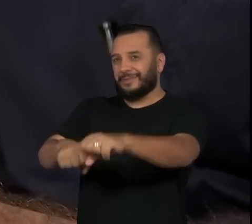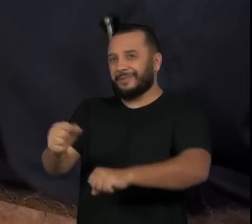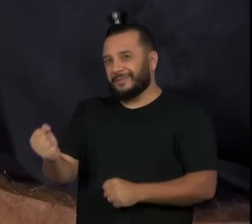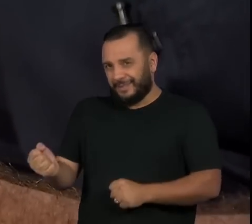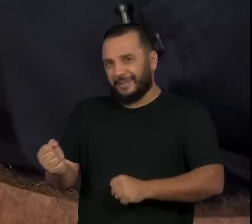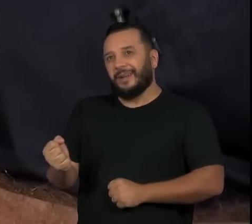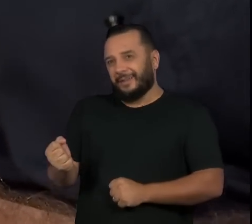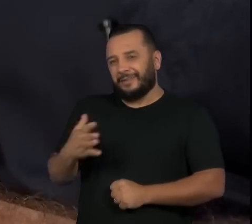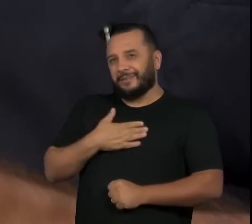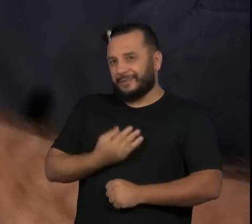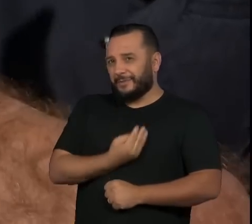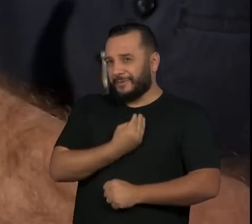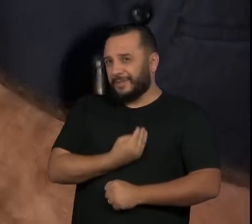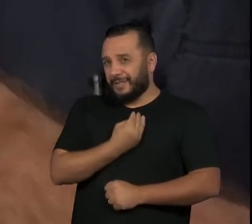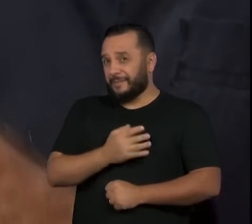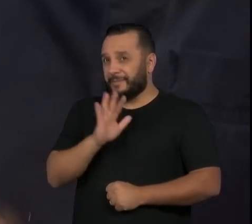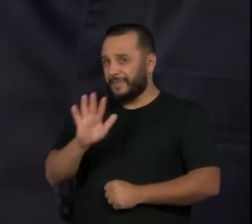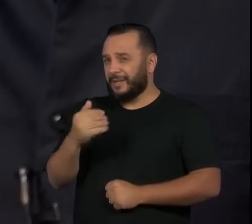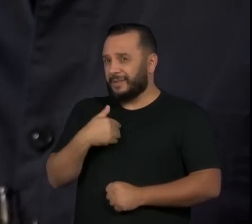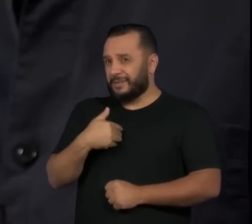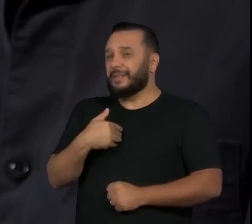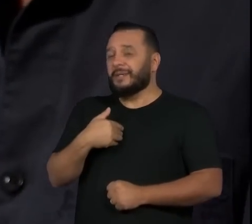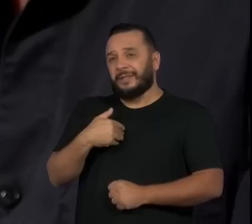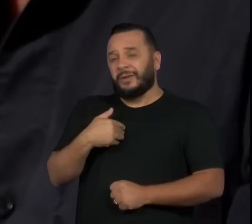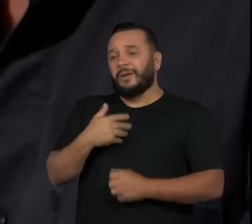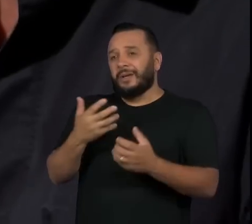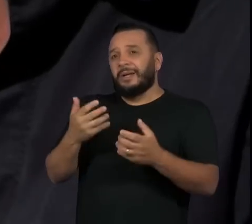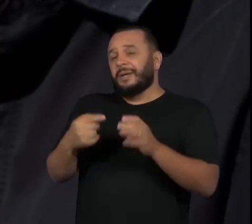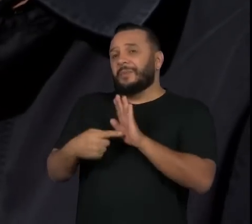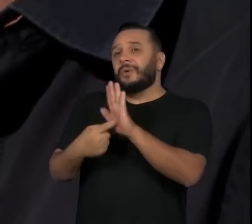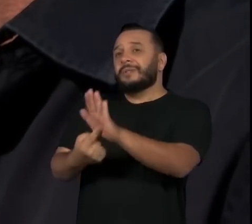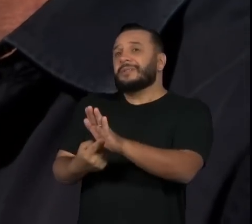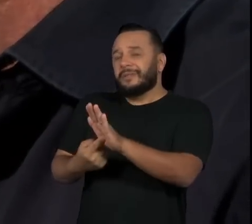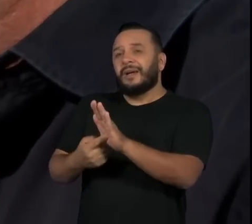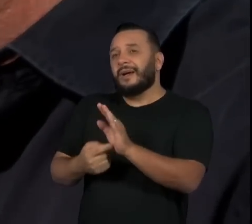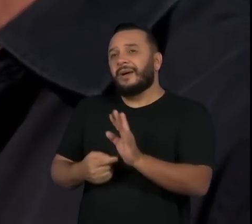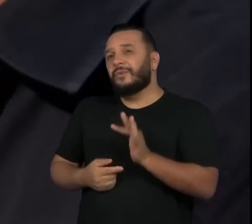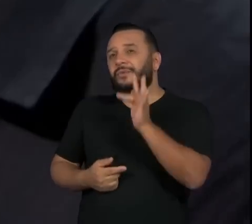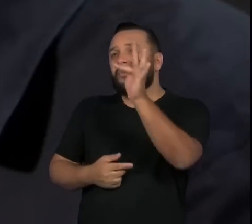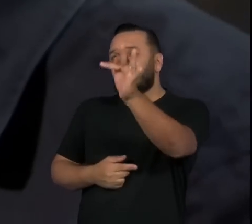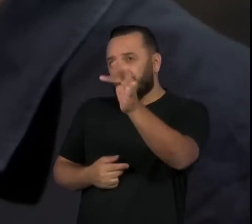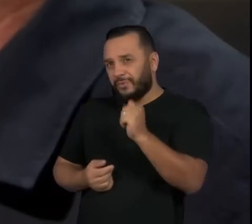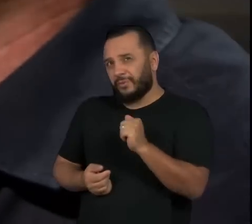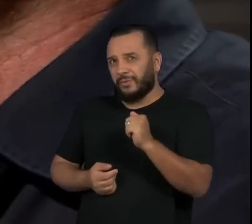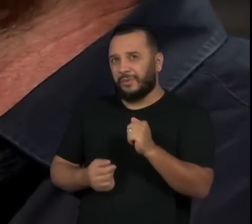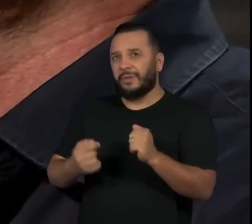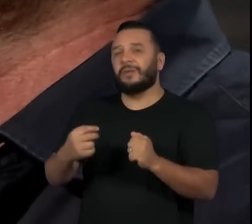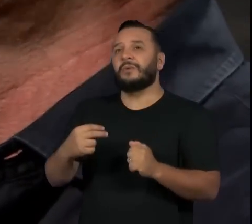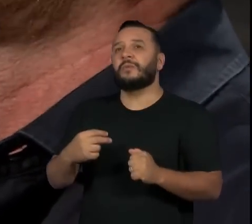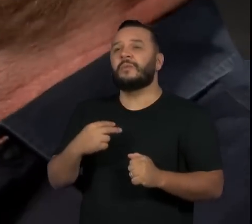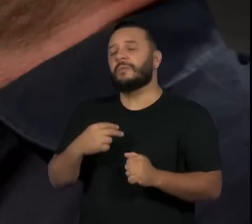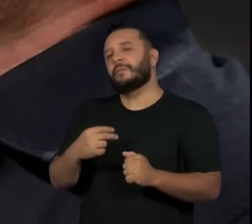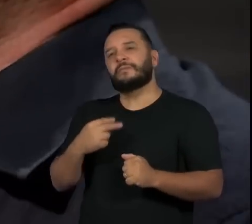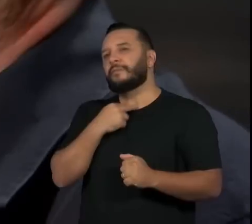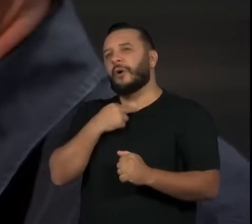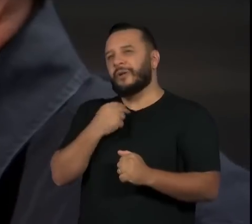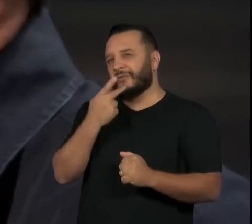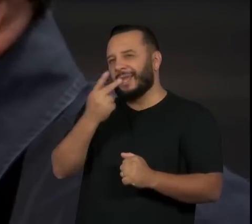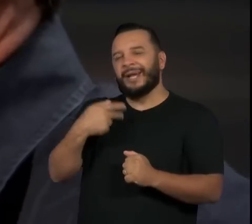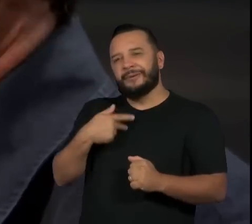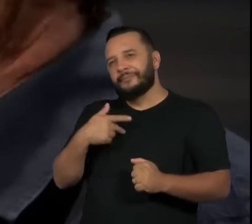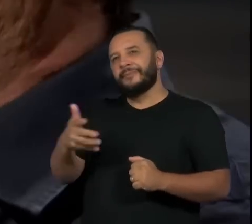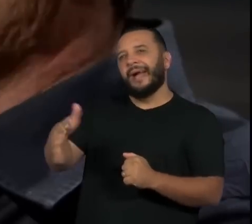nosso horizonte. Mas eu tenho que apontar para algum lugar. E eu não posso apontar para o médio, porque eu acho que isso me tornaria